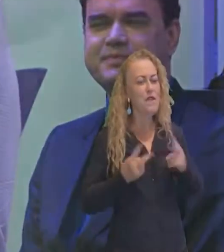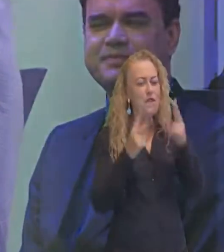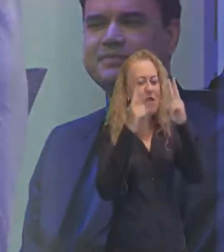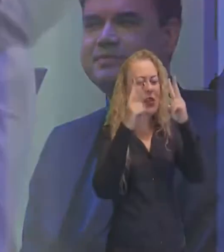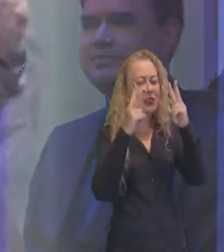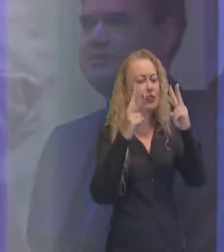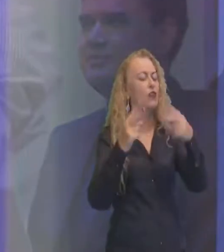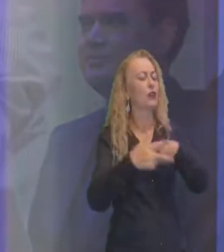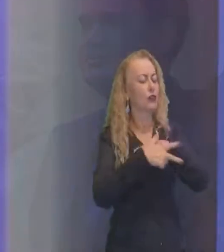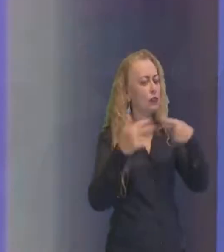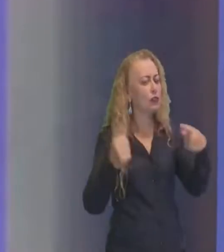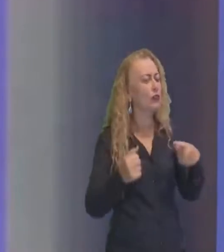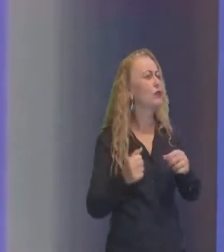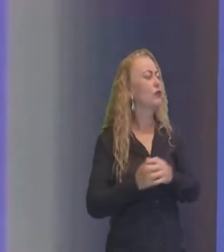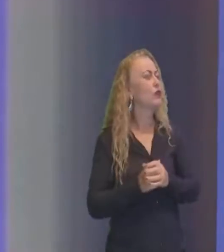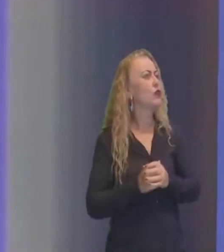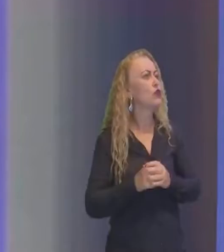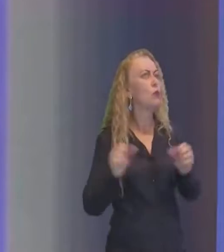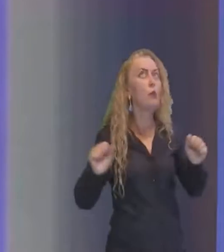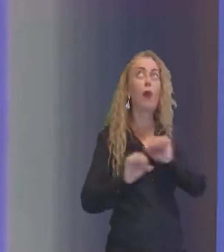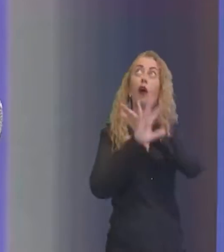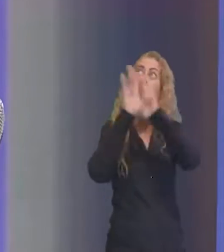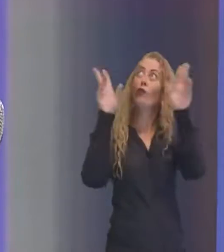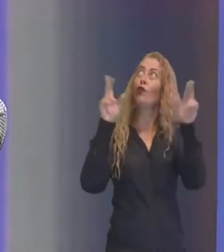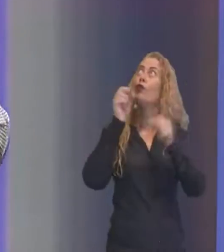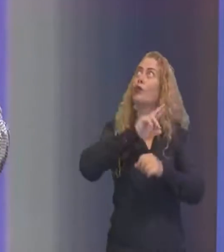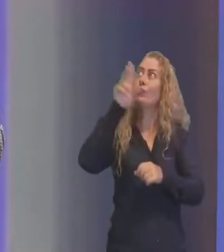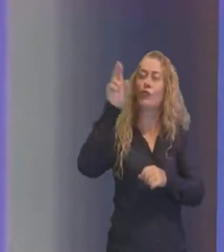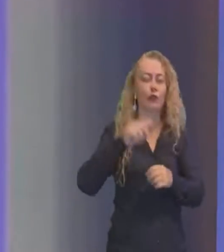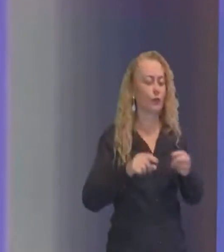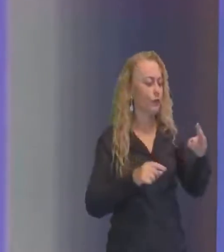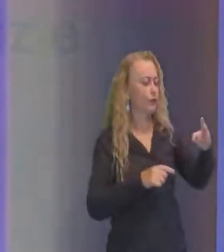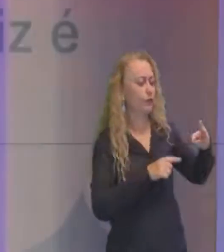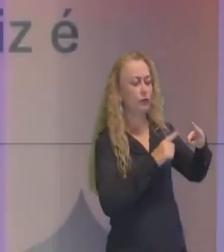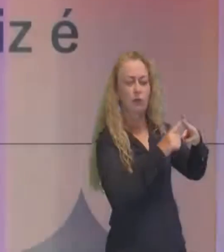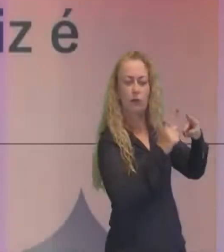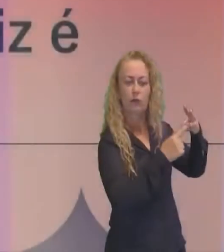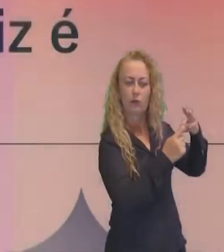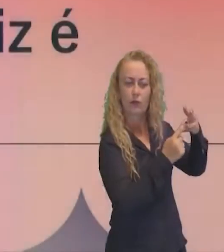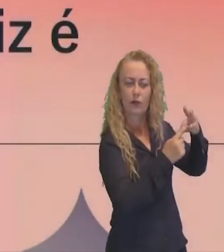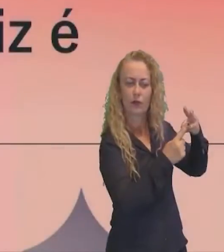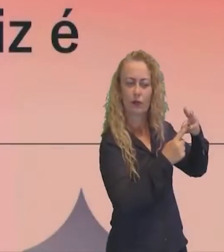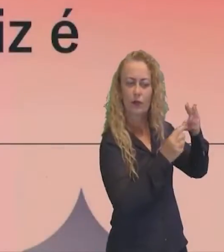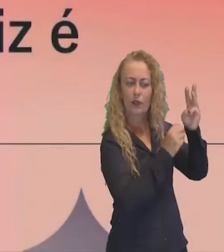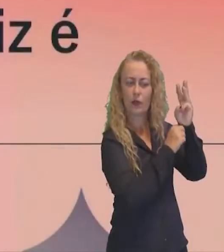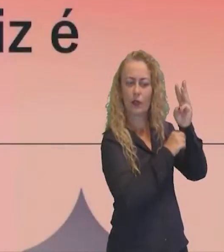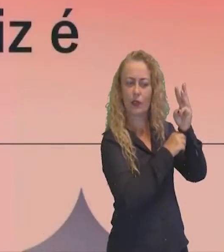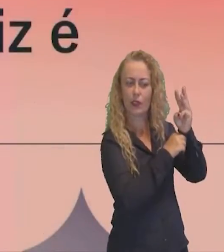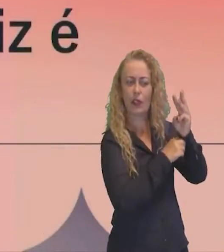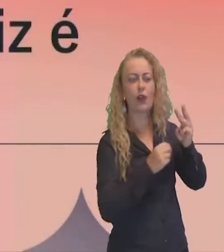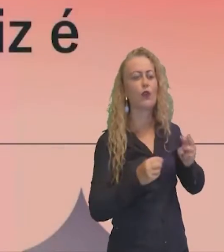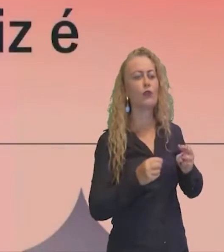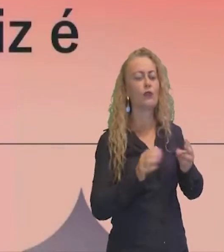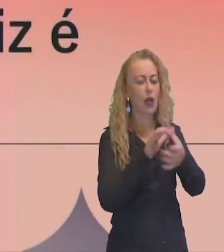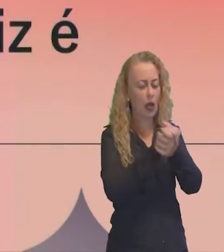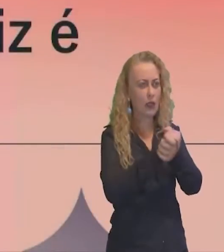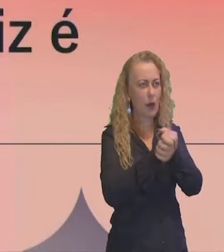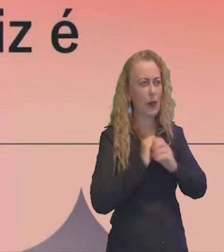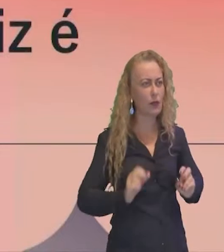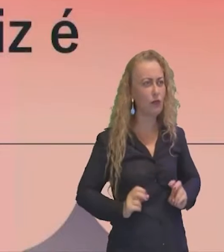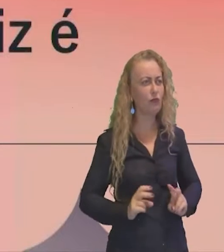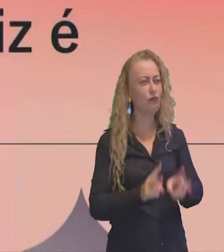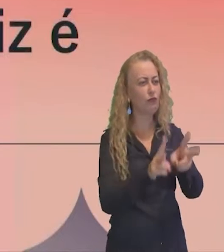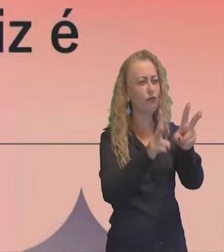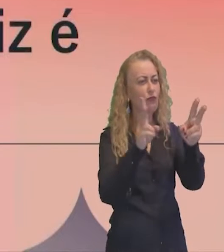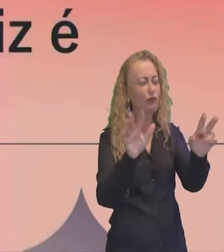nome de Jesus para a glória de Deus. E em terceiro e último lugar, o segredo de um casamento duradouro, o